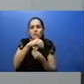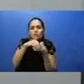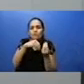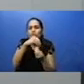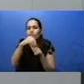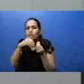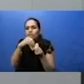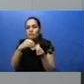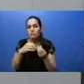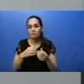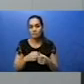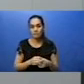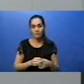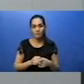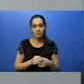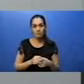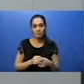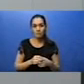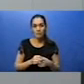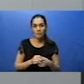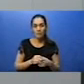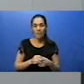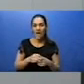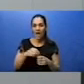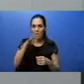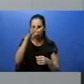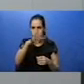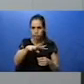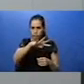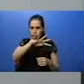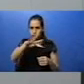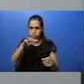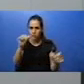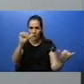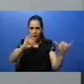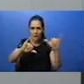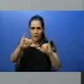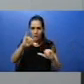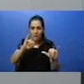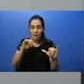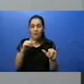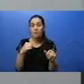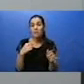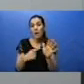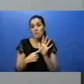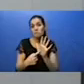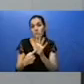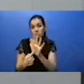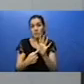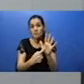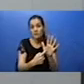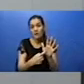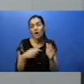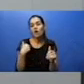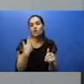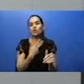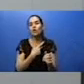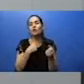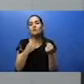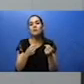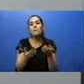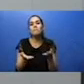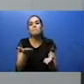lado direito. Essa fórmula química, para ela ser representada, nós precisamos também balancear